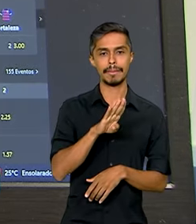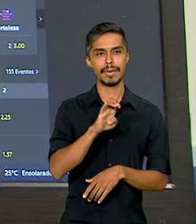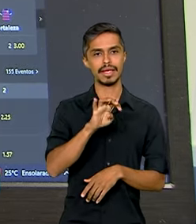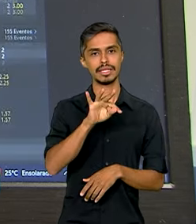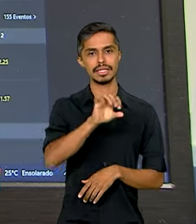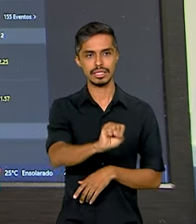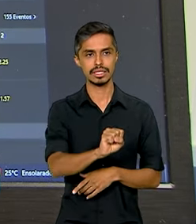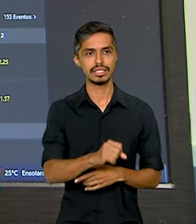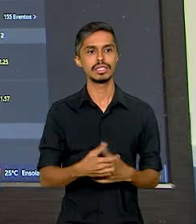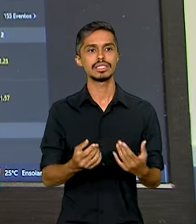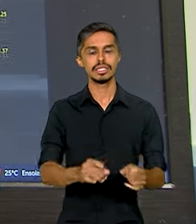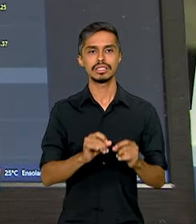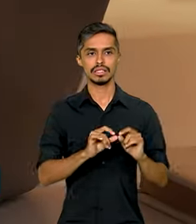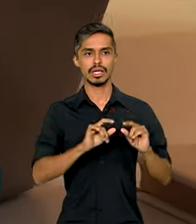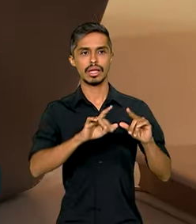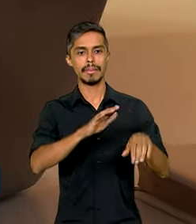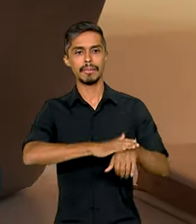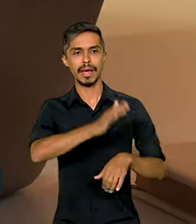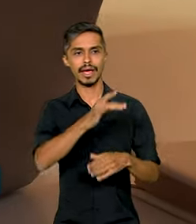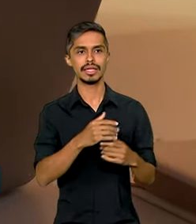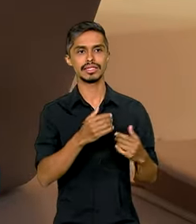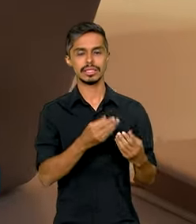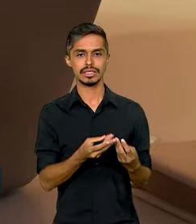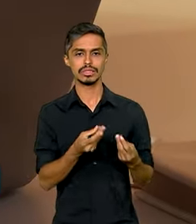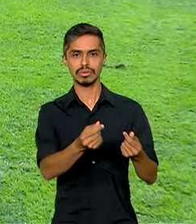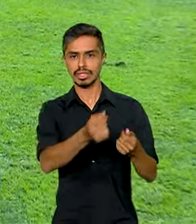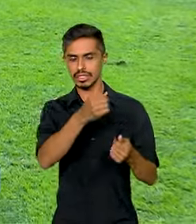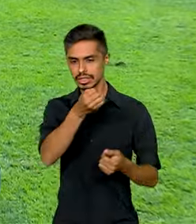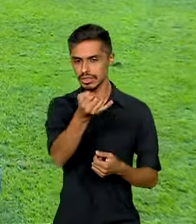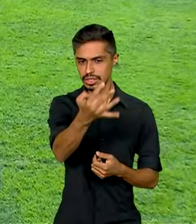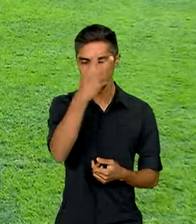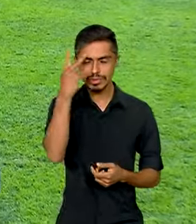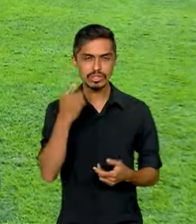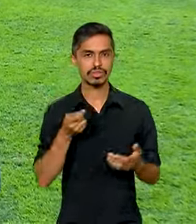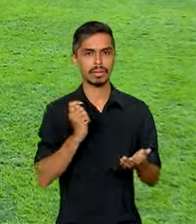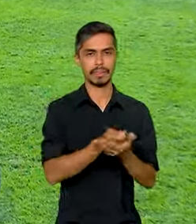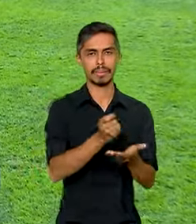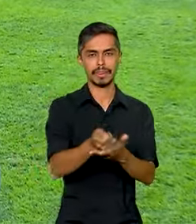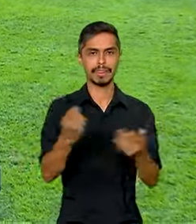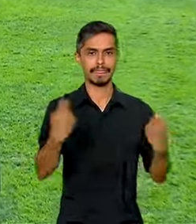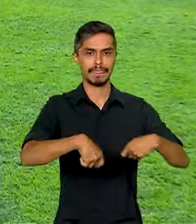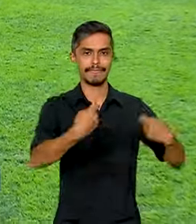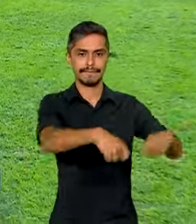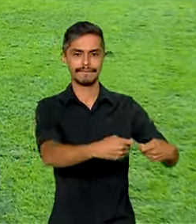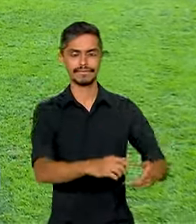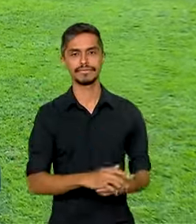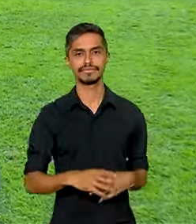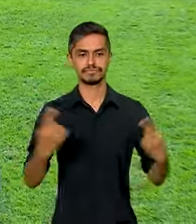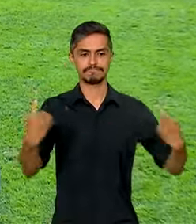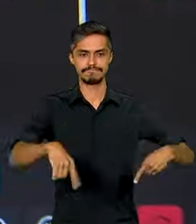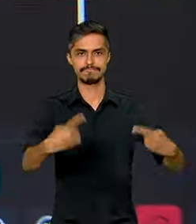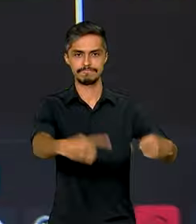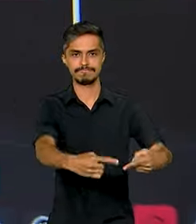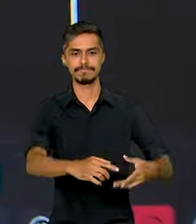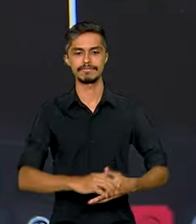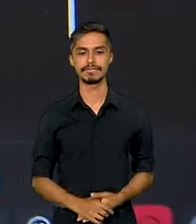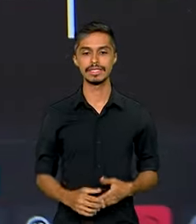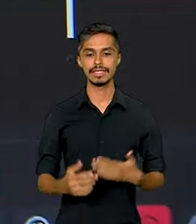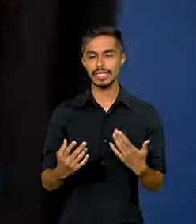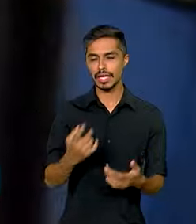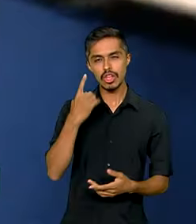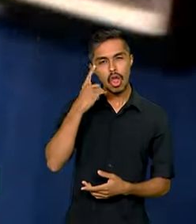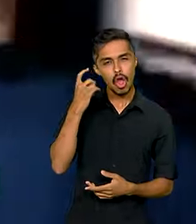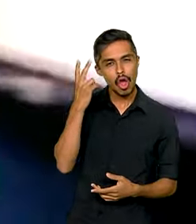tem ganhado cada vez mais adeptos por aqui é comum em tempos de competições esportivas ver